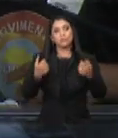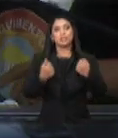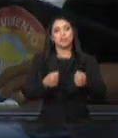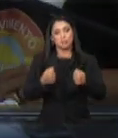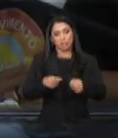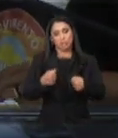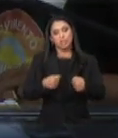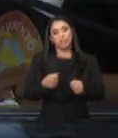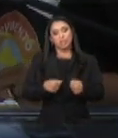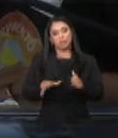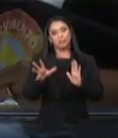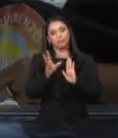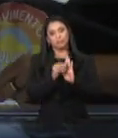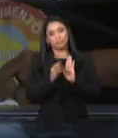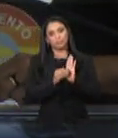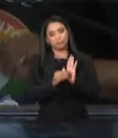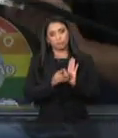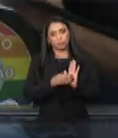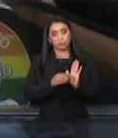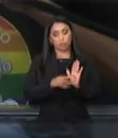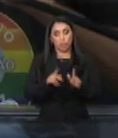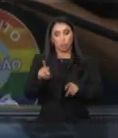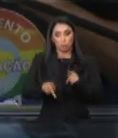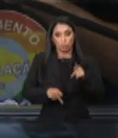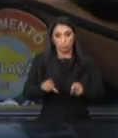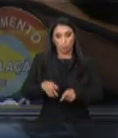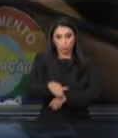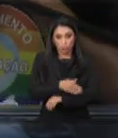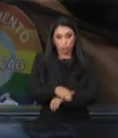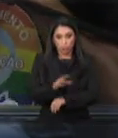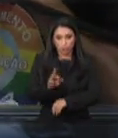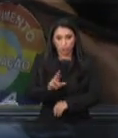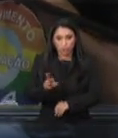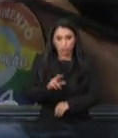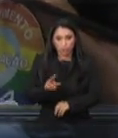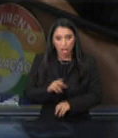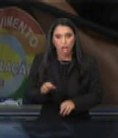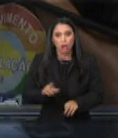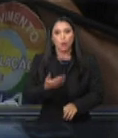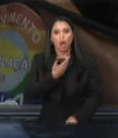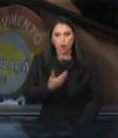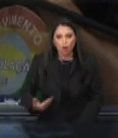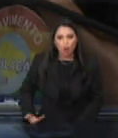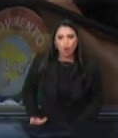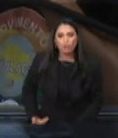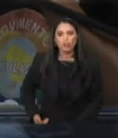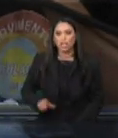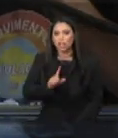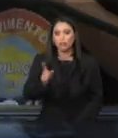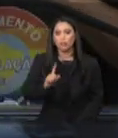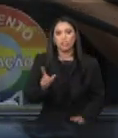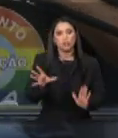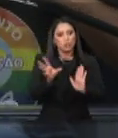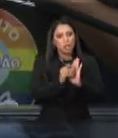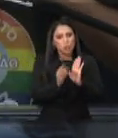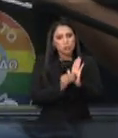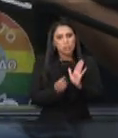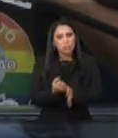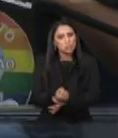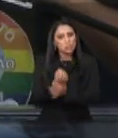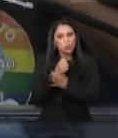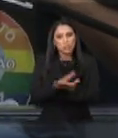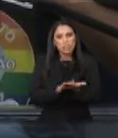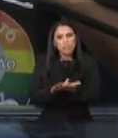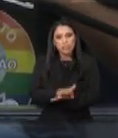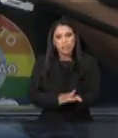dados mas é culpa da própria Rua não é culpa do estado brasileiro que não garante esses dados seus ministros